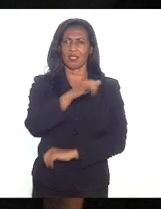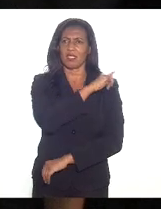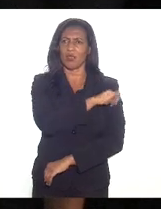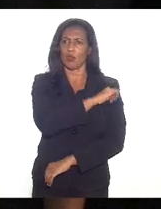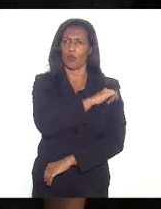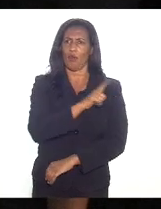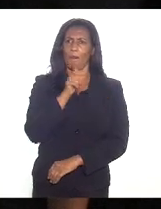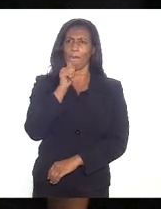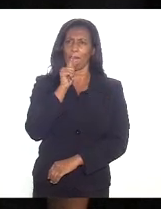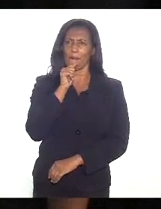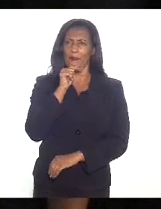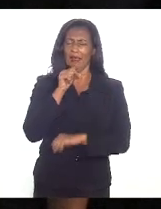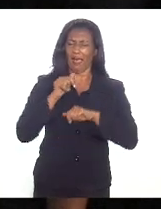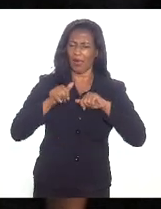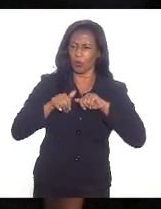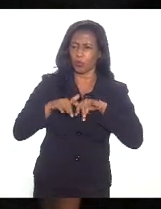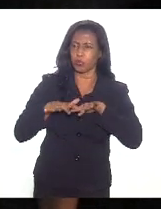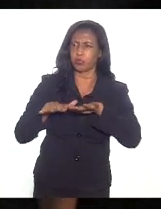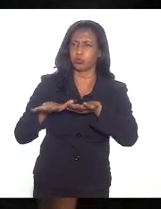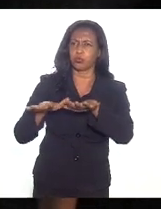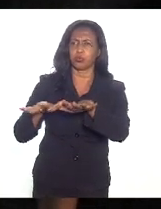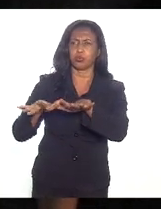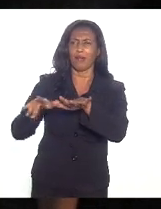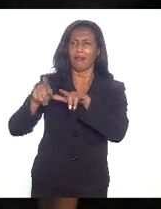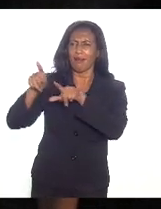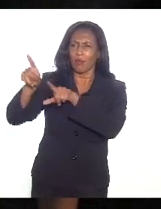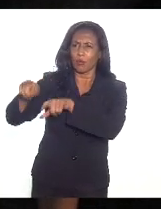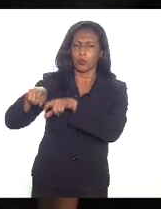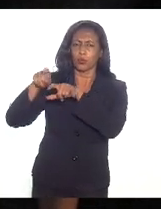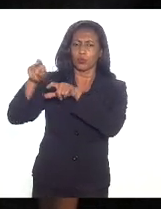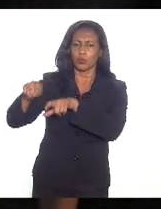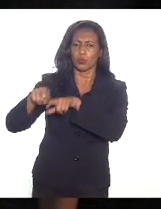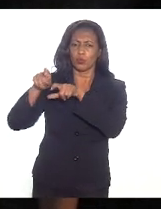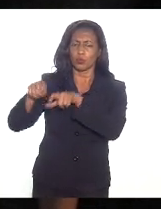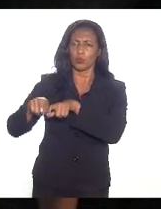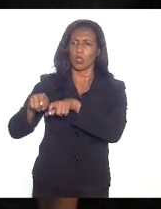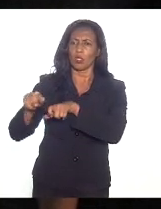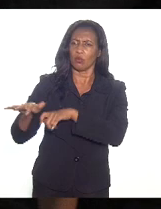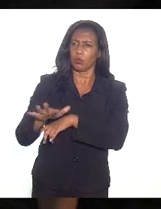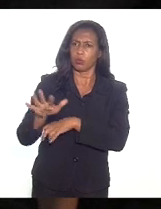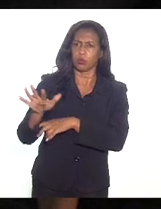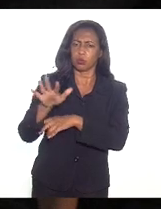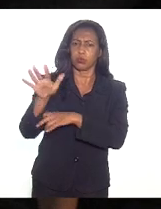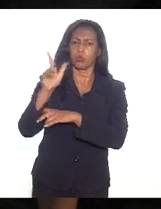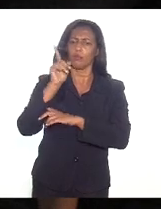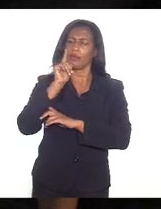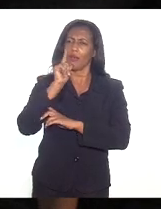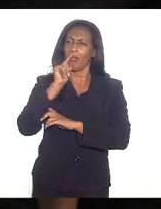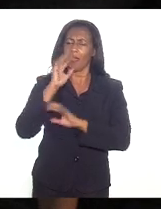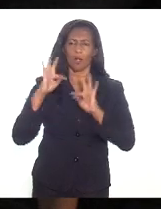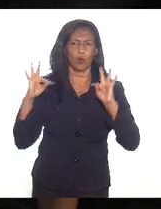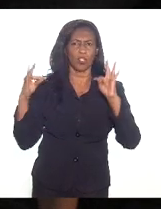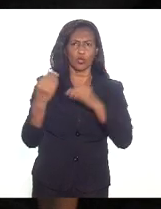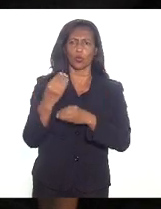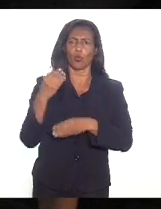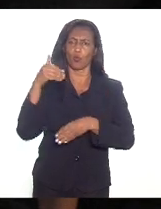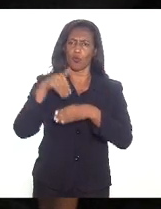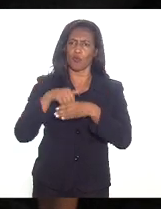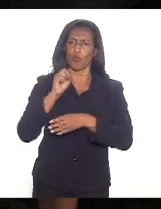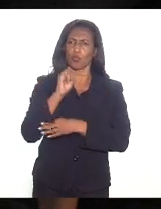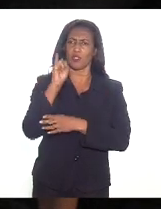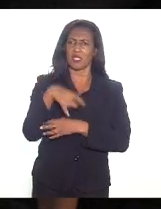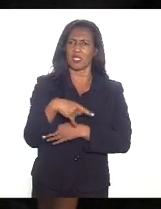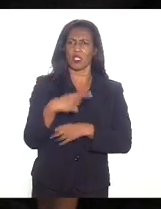água nas periferias, nas comunidades carentes, pelo povo sedaiano, a água é um direito de todos, eu voto sim